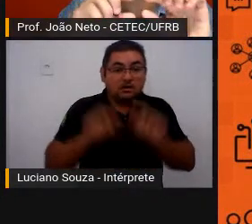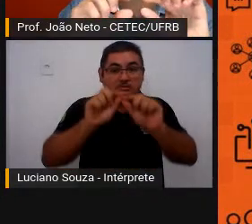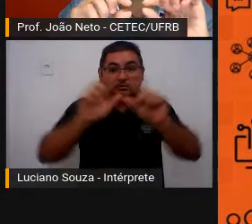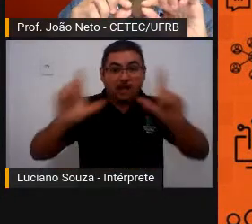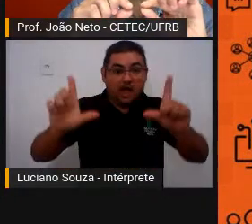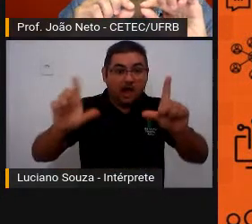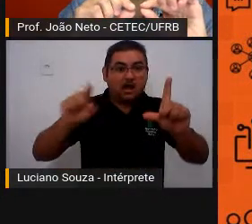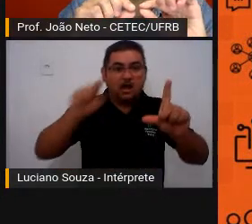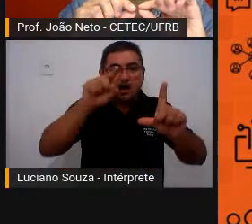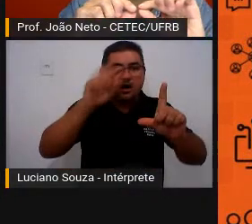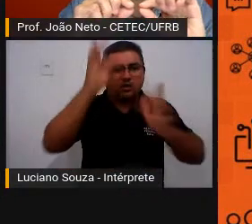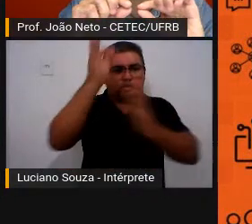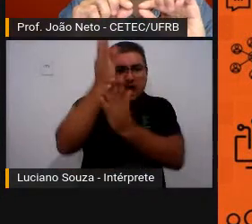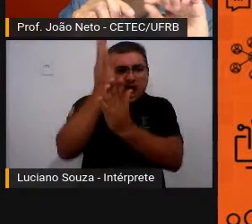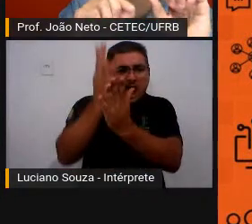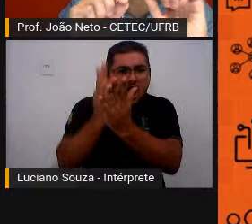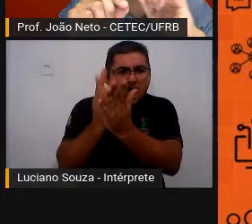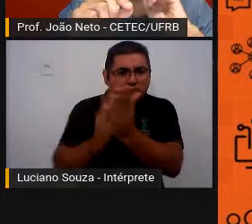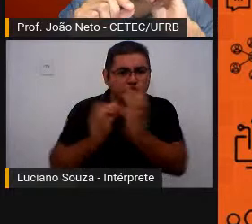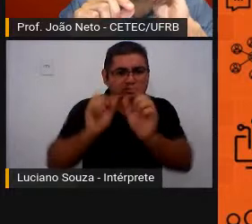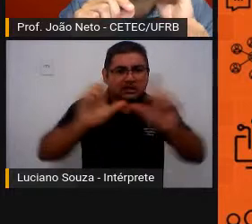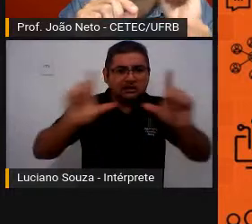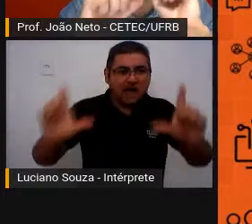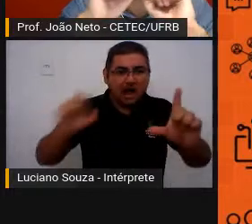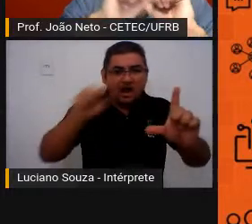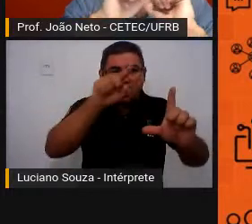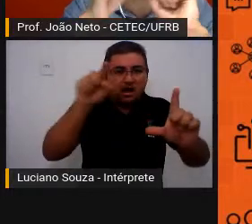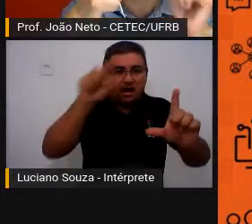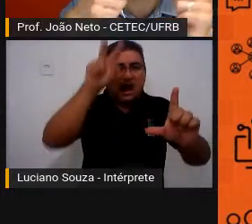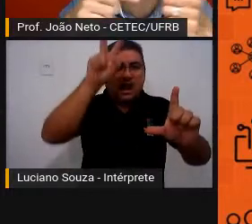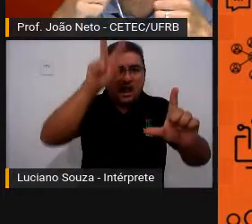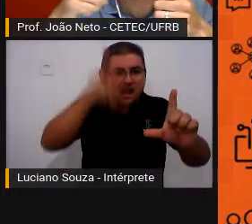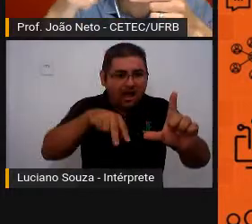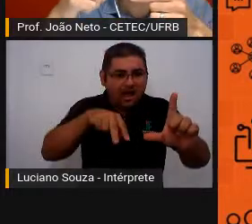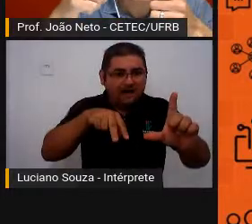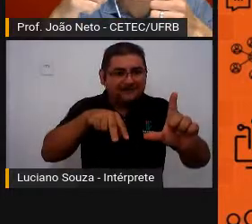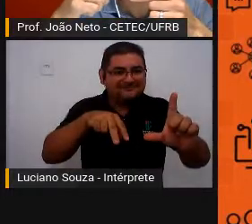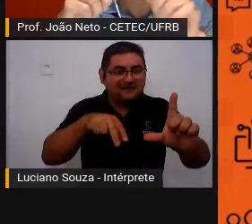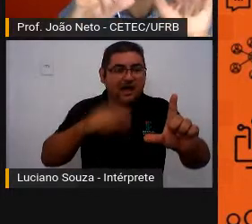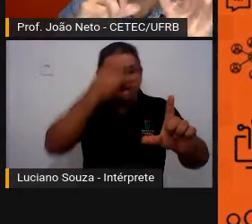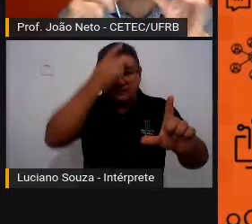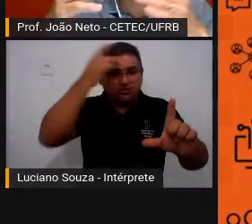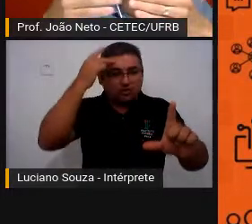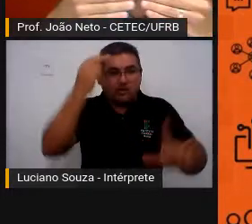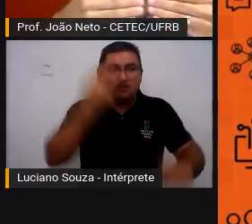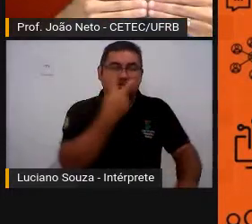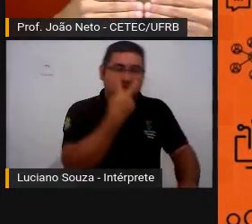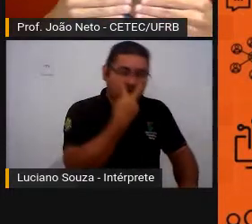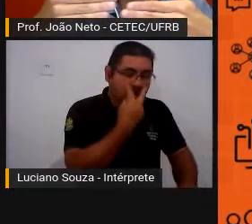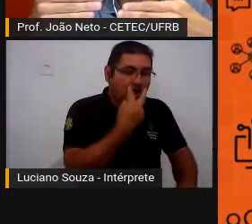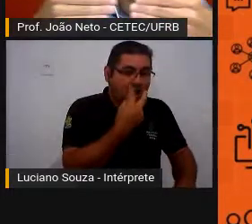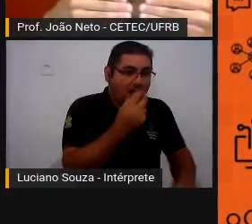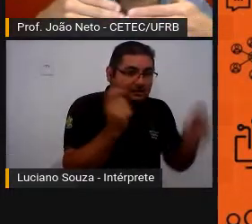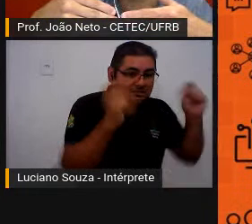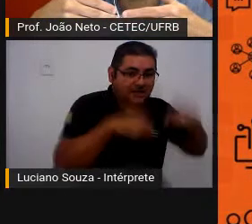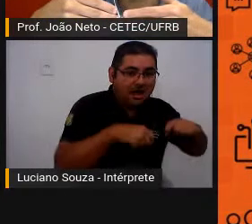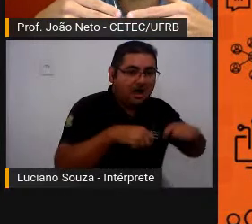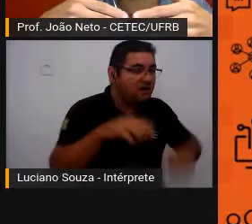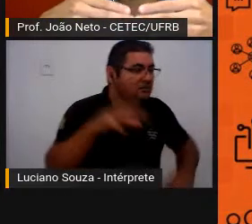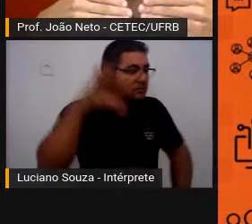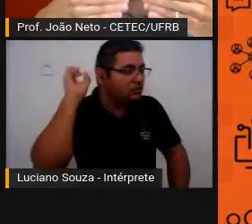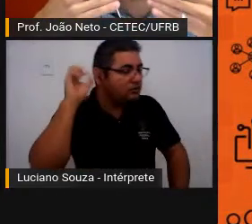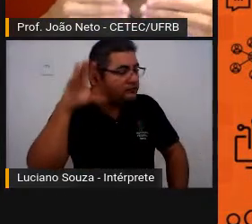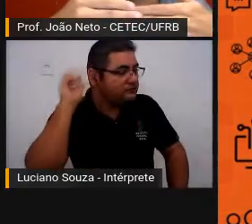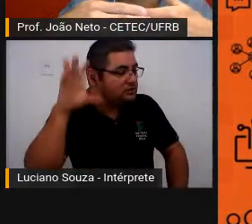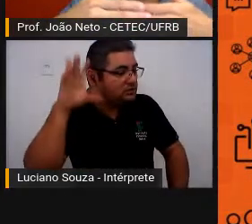entre a pessoa a pessoa pega consegue a ouvir o que o texto que aparece